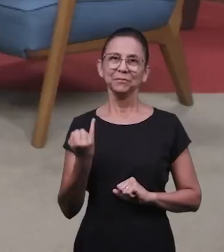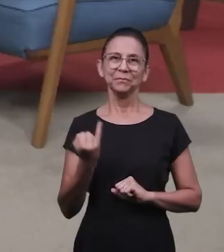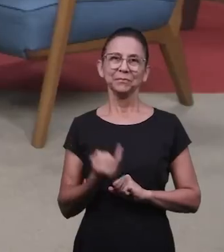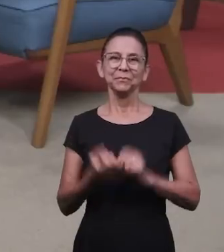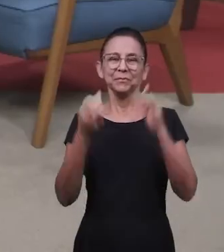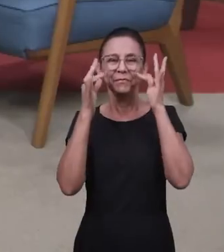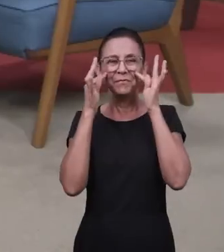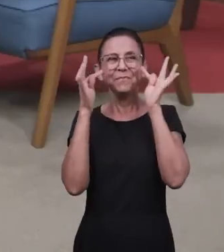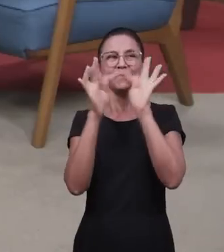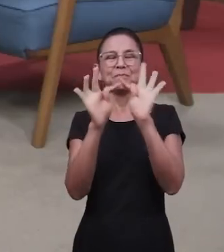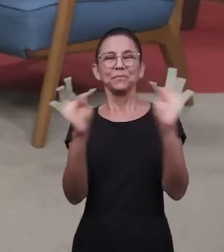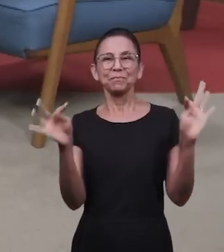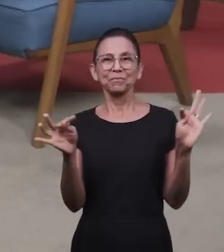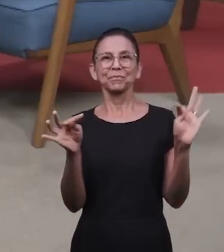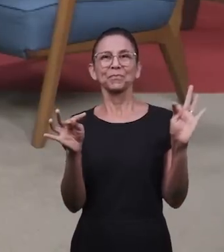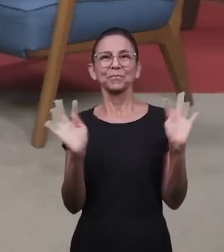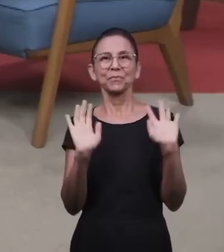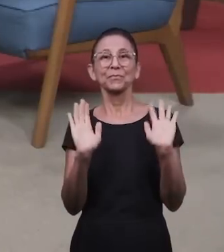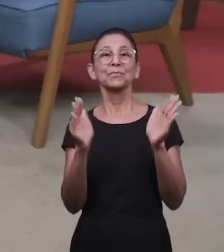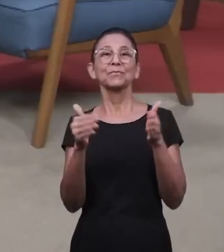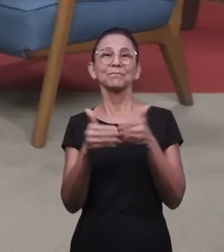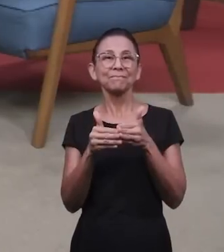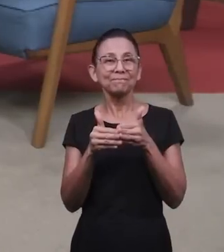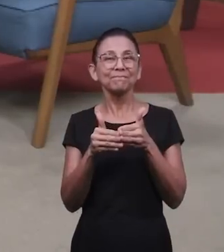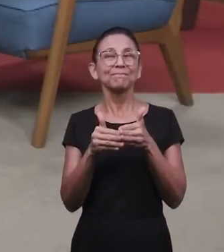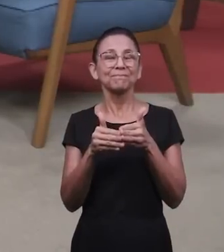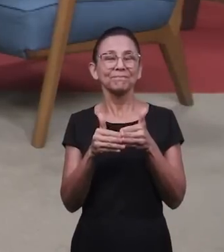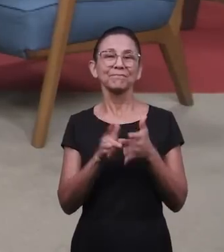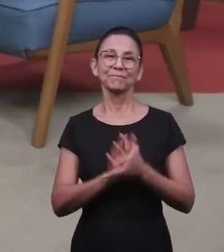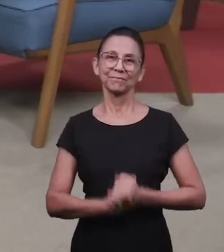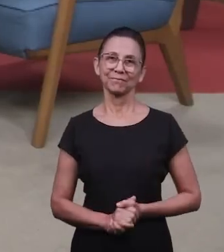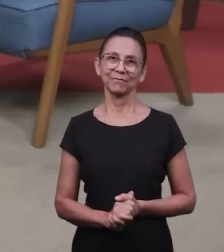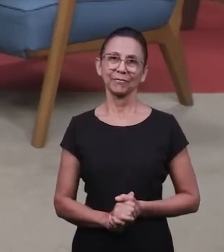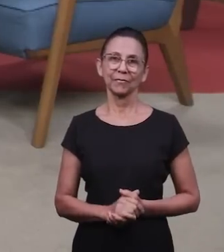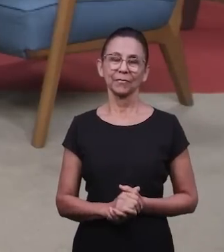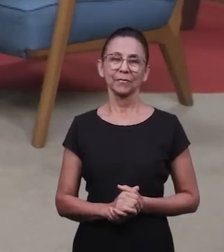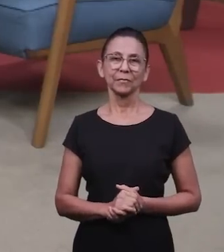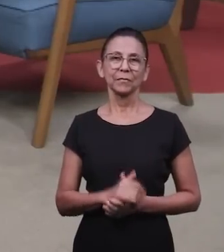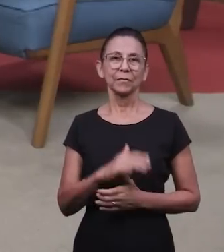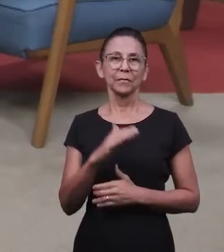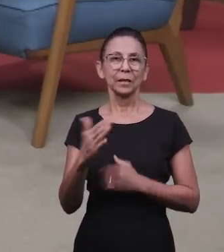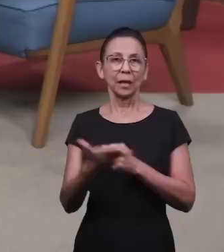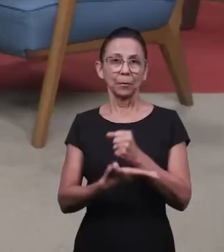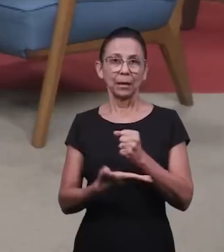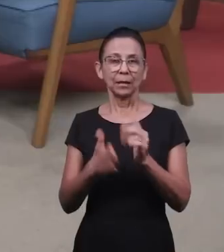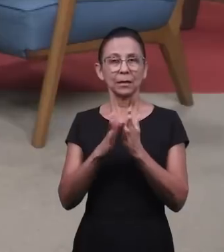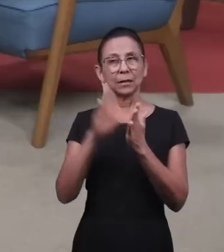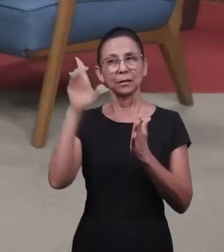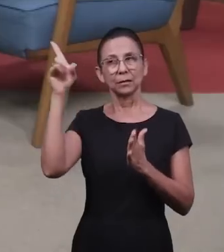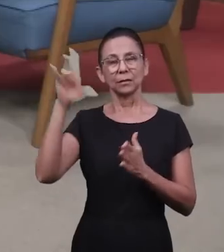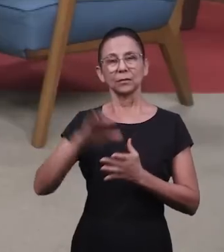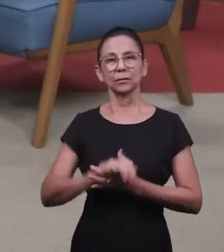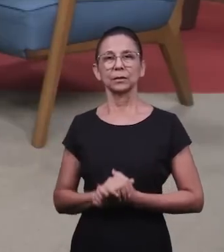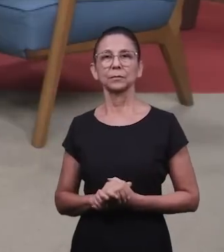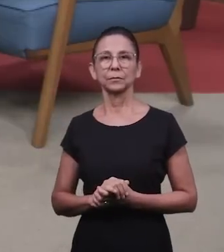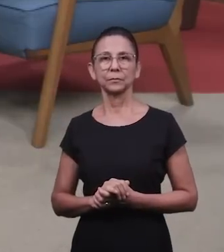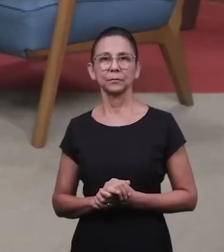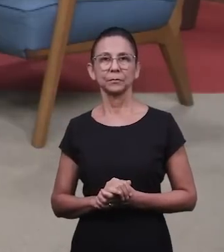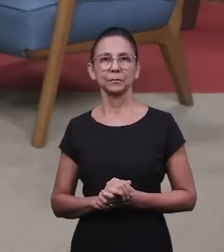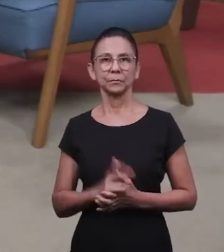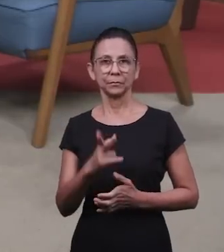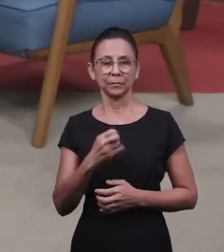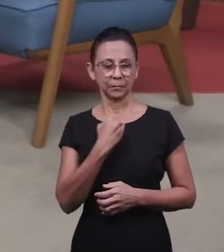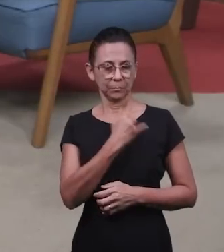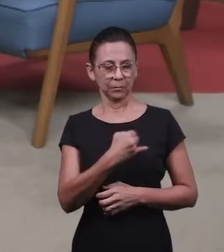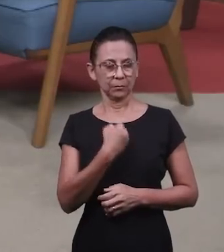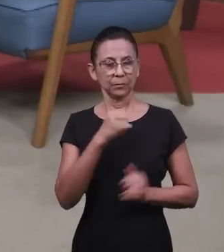atenção. E essa operação, ela é toda baseada a partir da palavra. Glória a Jesus. Maravilha. Louvado seja o nome do Senhor.